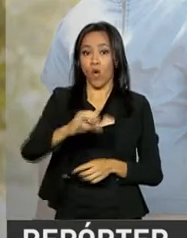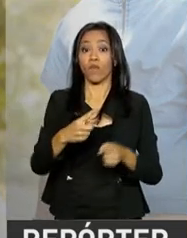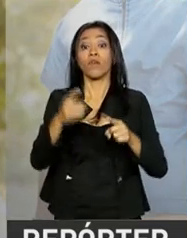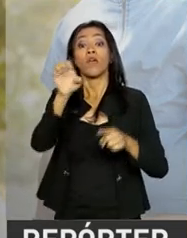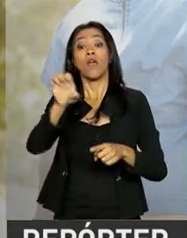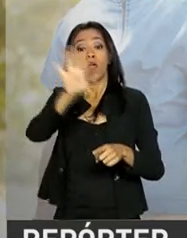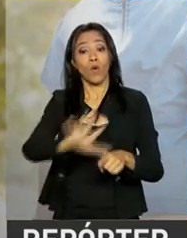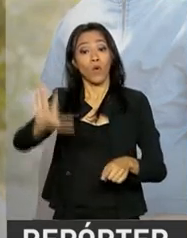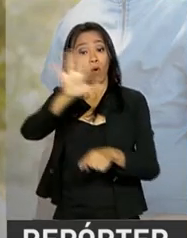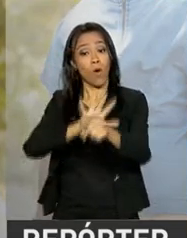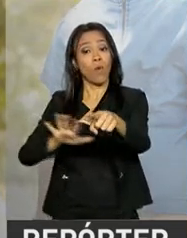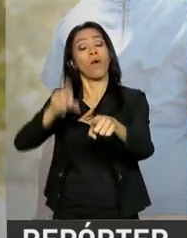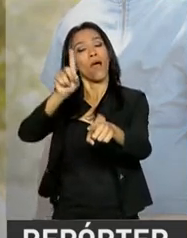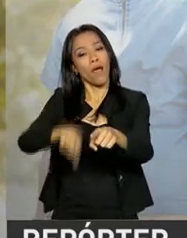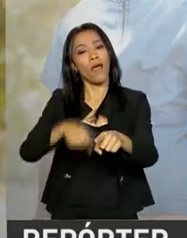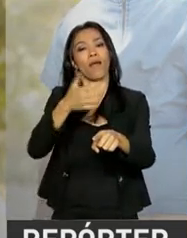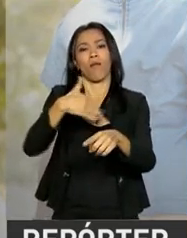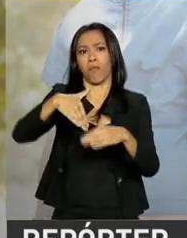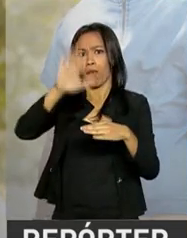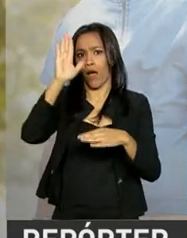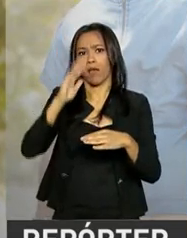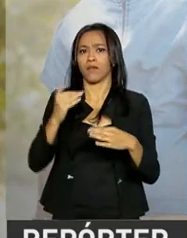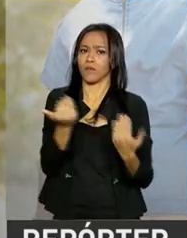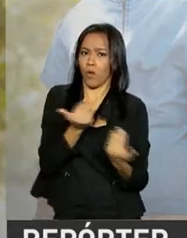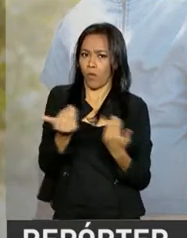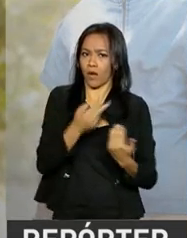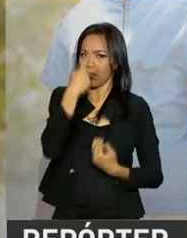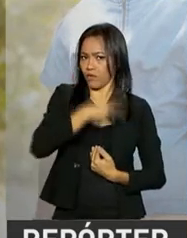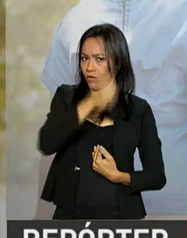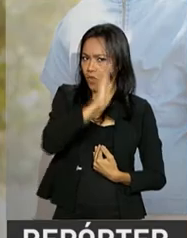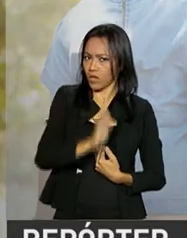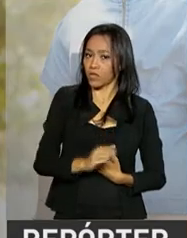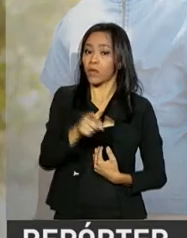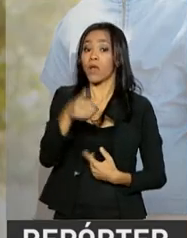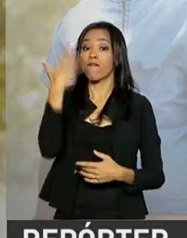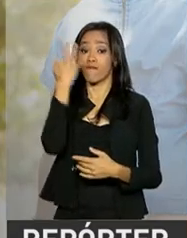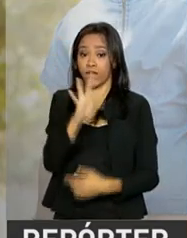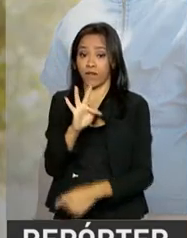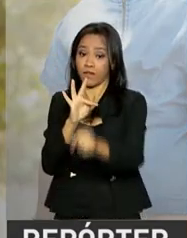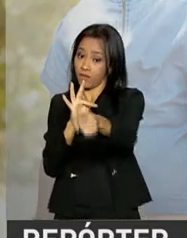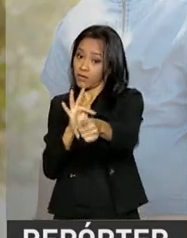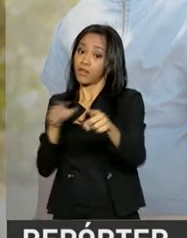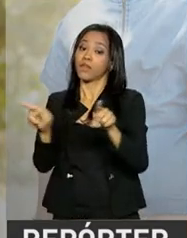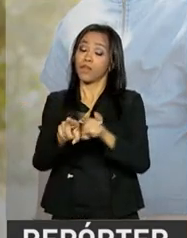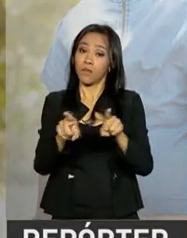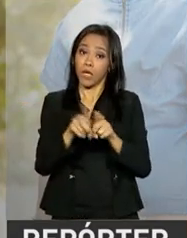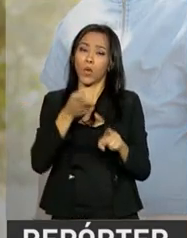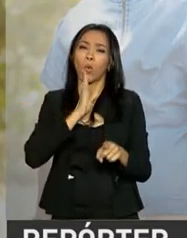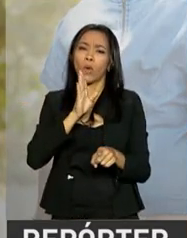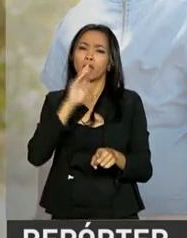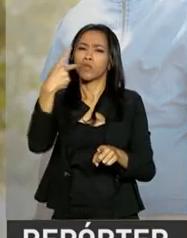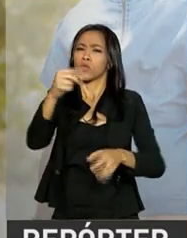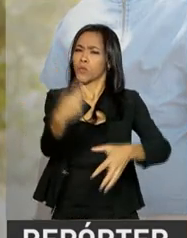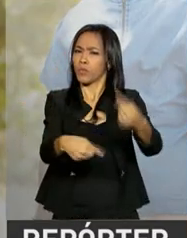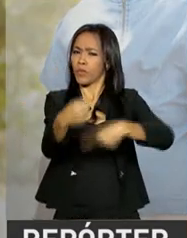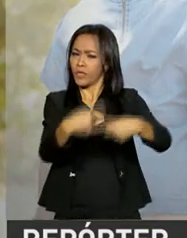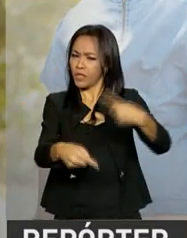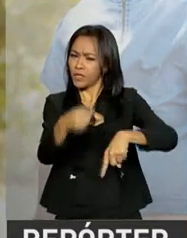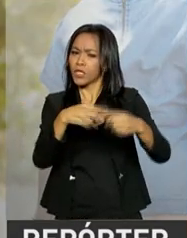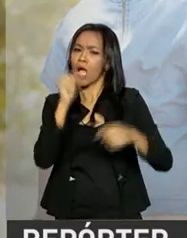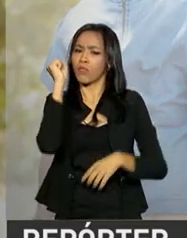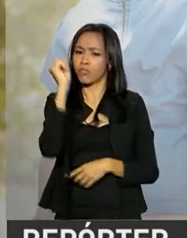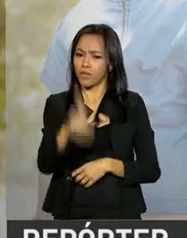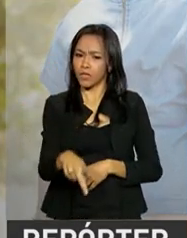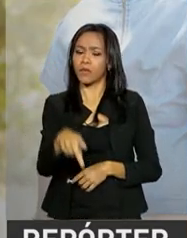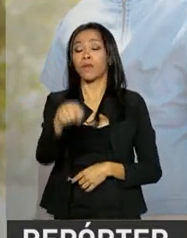idade média de aposentadoria também é maior do que a nossa. Na França, um país conhecido por suas políticas voltadas para a aposentadoria